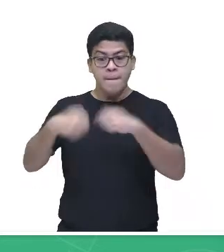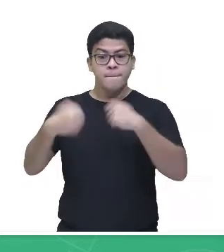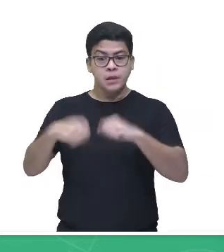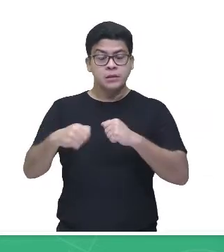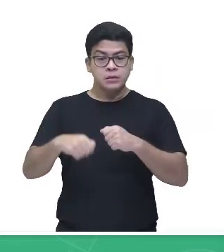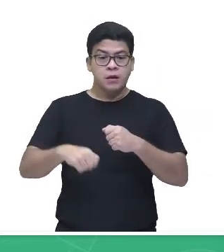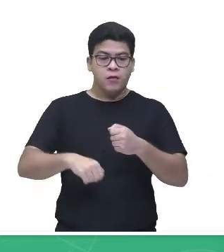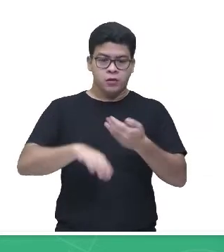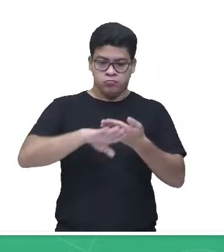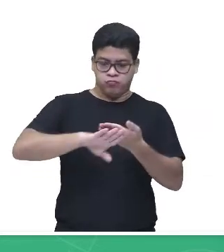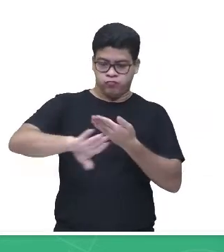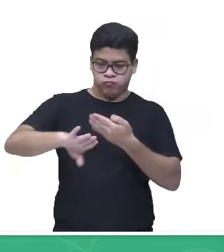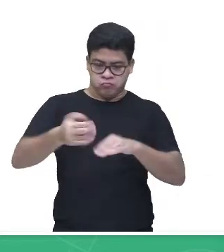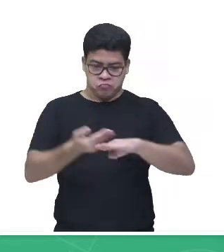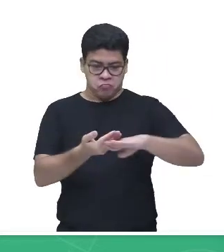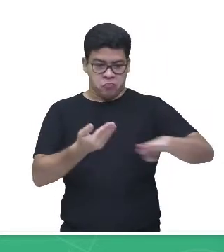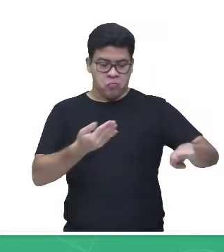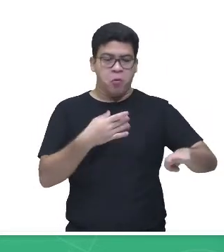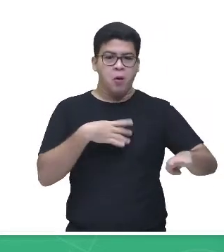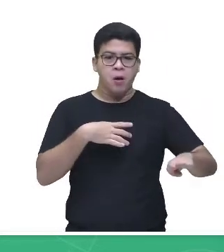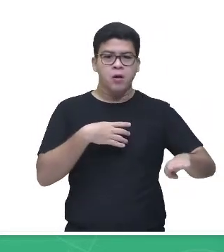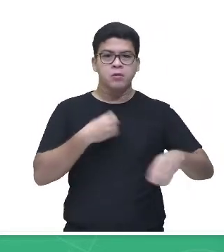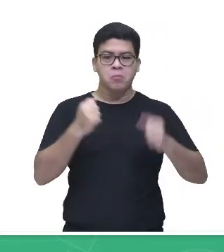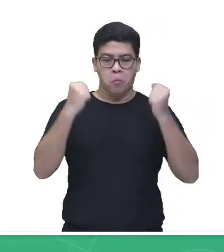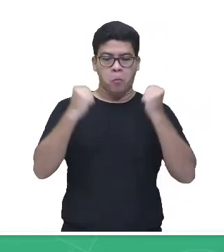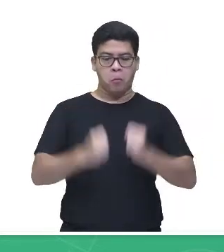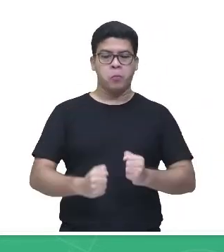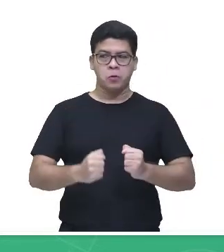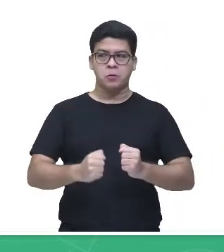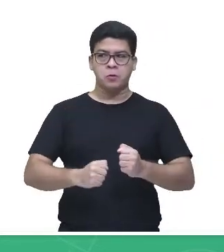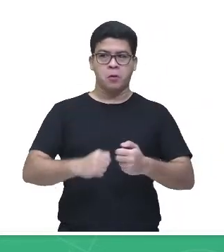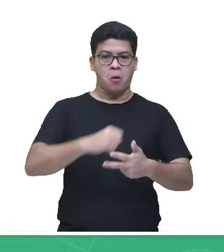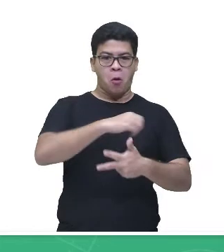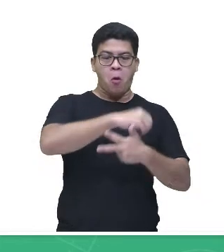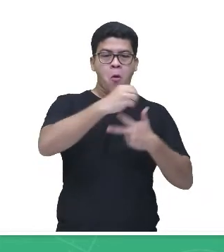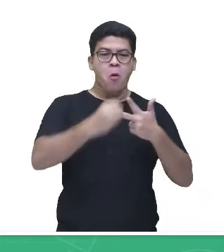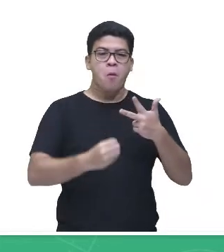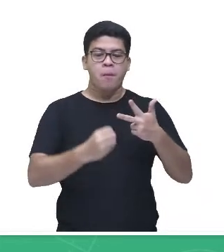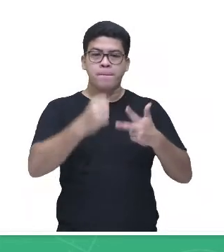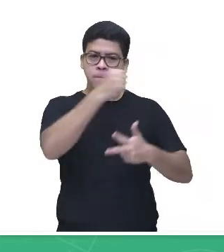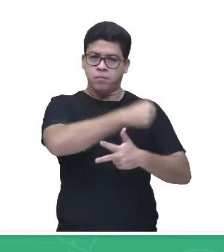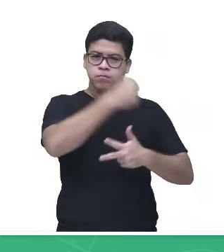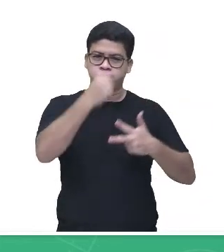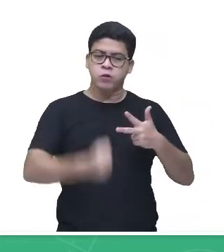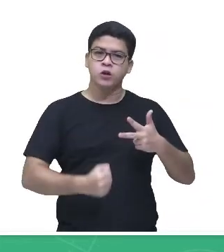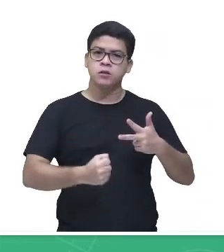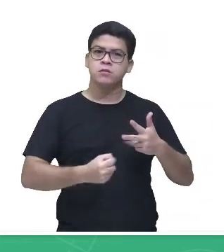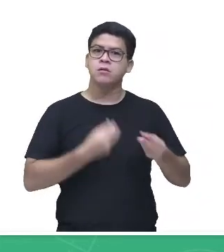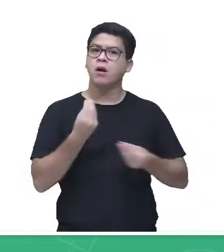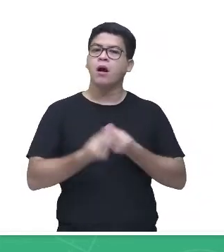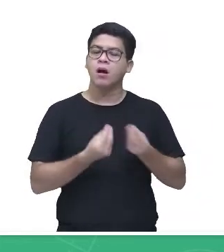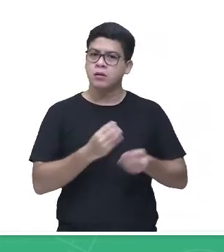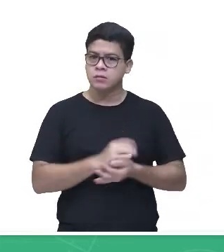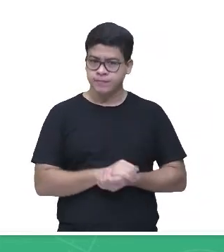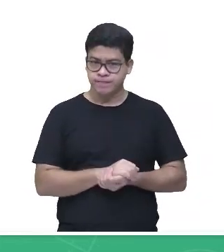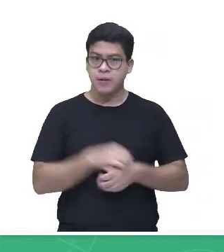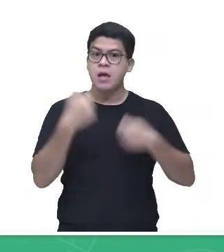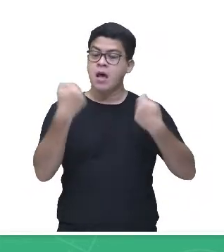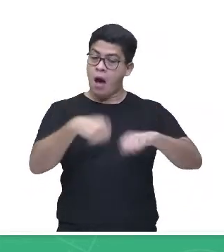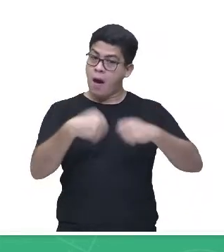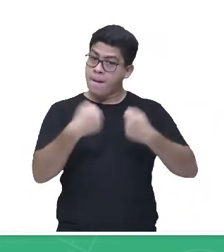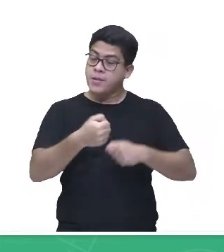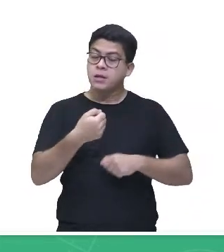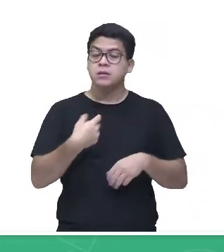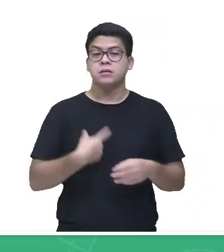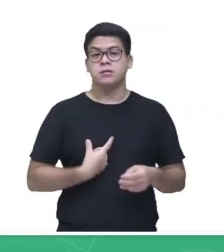poderes. Nós não podemos ter uma única pessoa que governe de forma absoluta. Isso pode